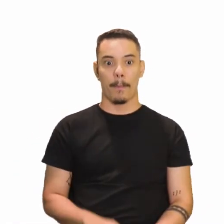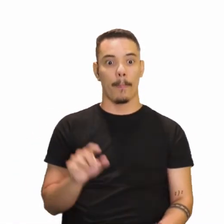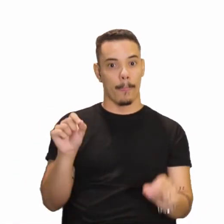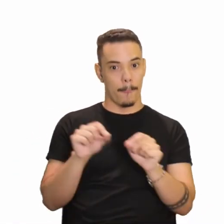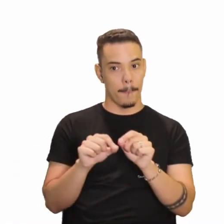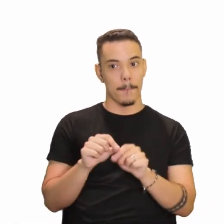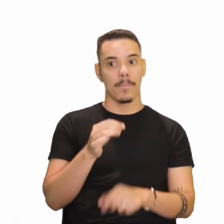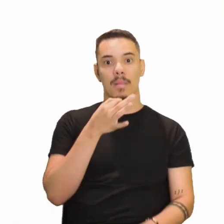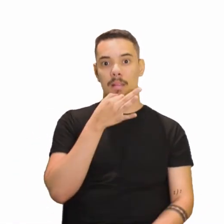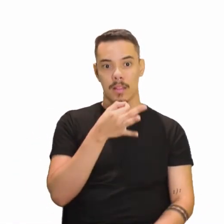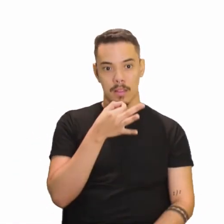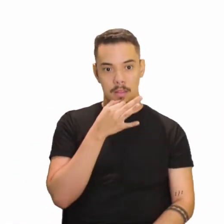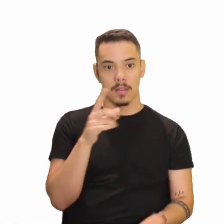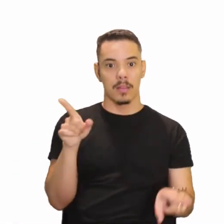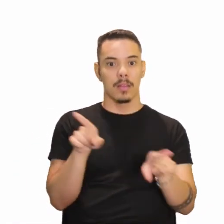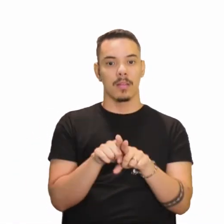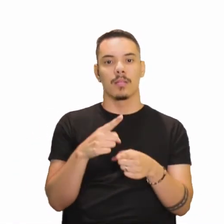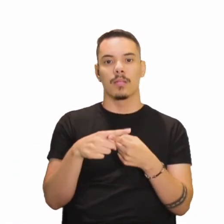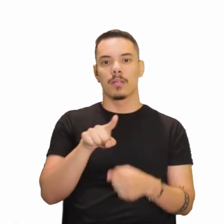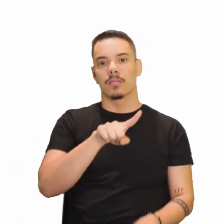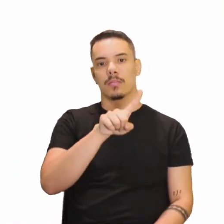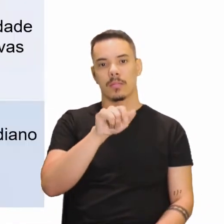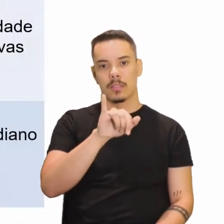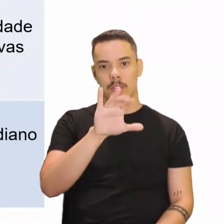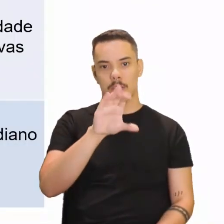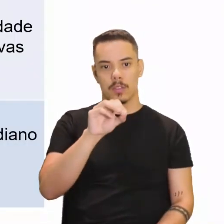crítica que o Zico tá fazendo falta